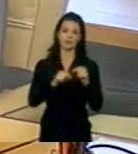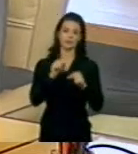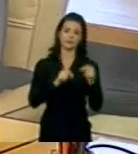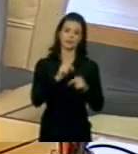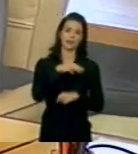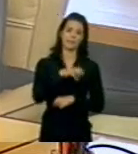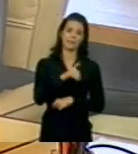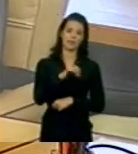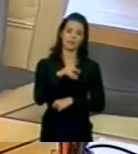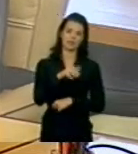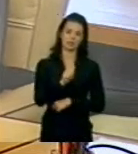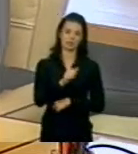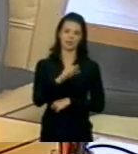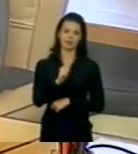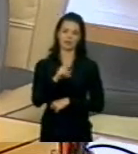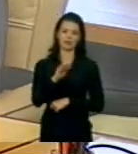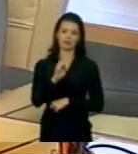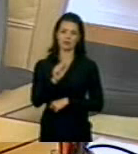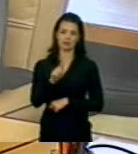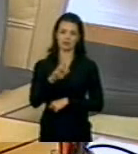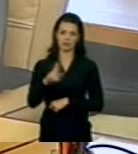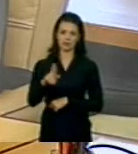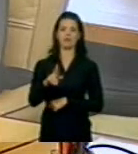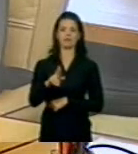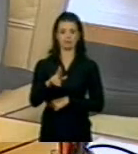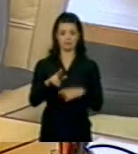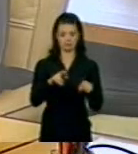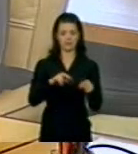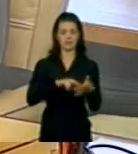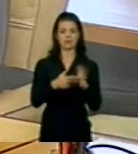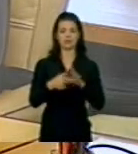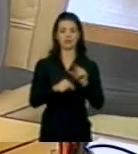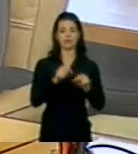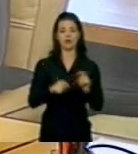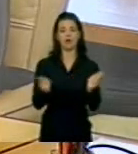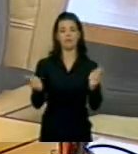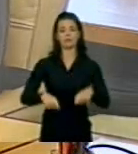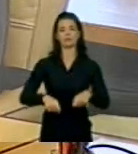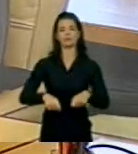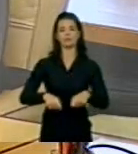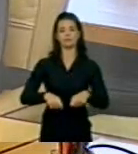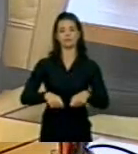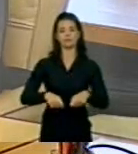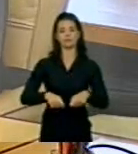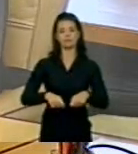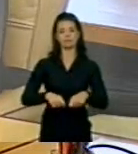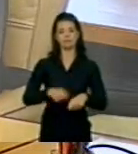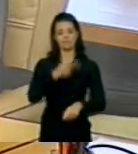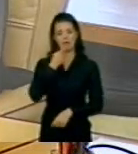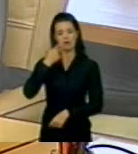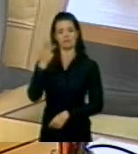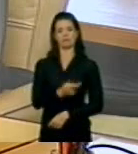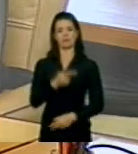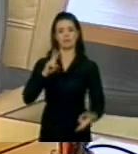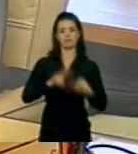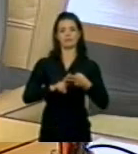medida cautelar pressupõe, nas palavras dos autores da ação, a possibilidade de decretação da prisão